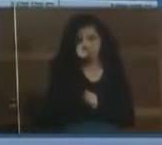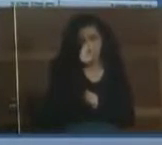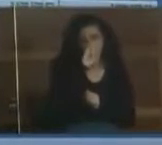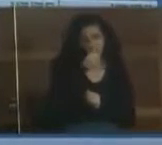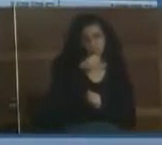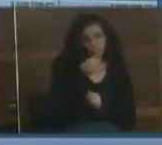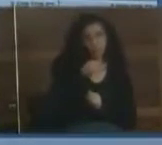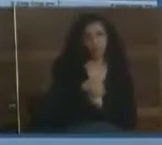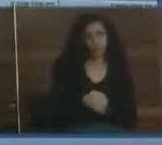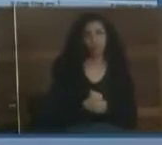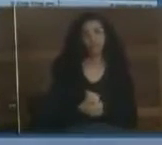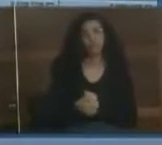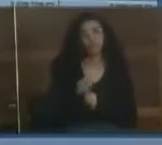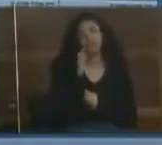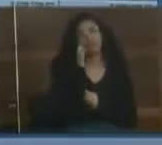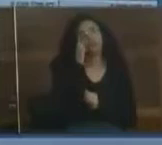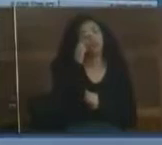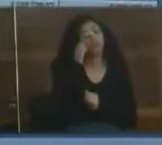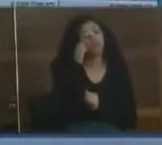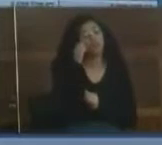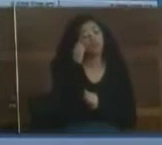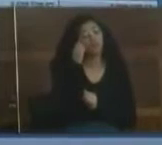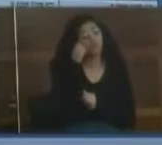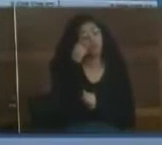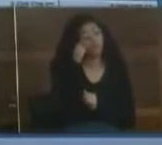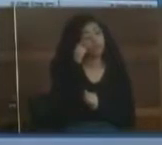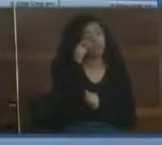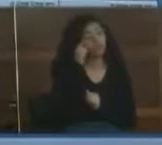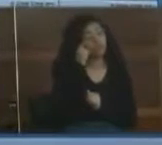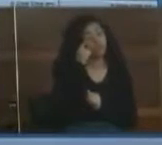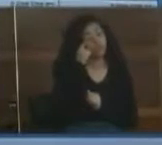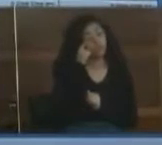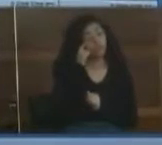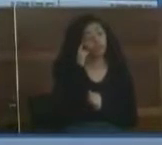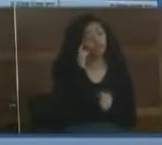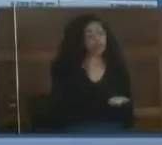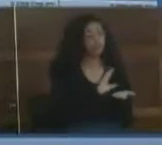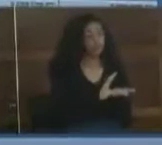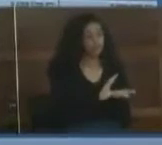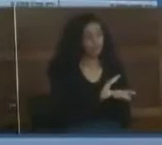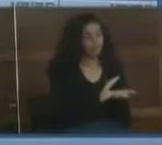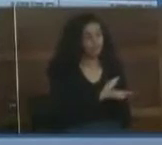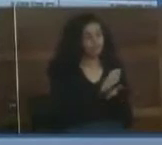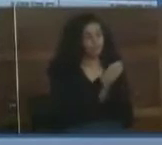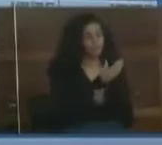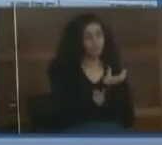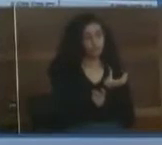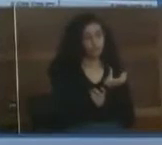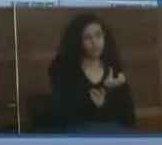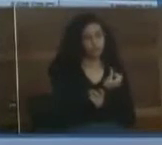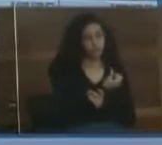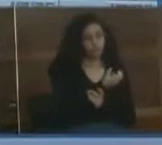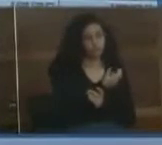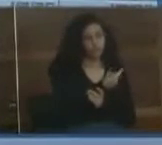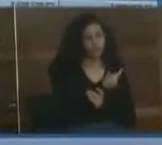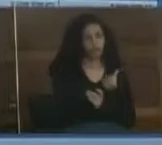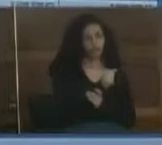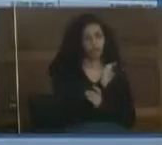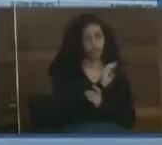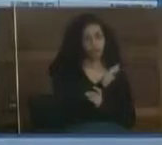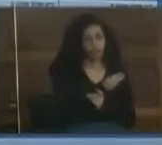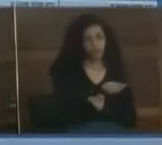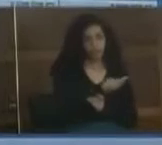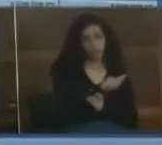elias miguel hospital municipal da japuíba hmj despesa orçada atualizada de 6 67